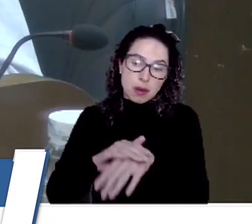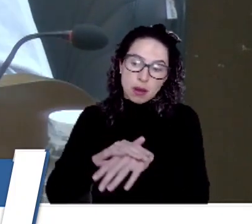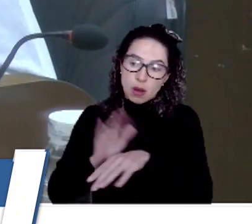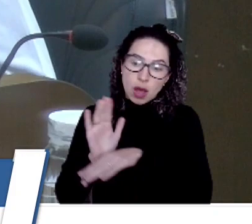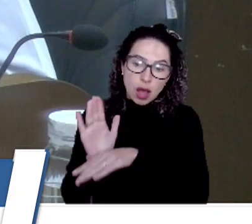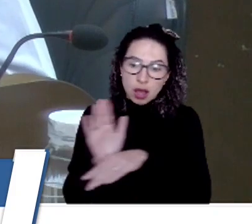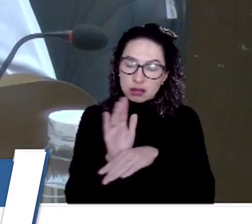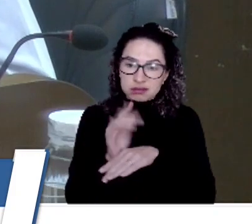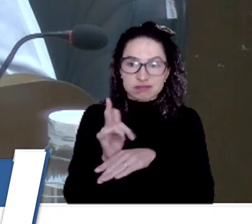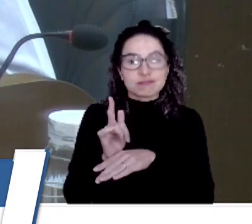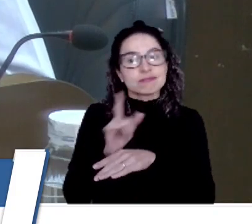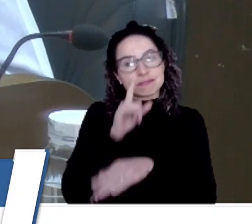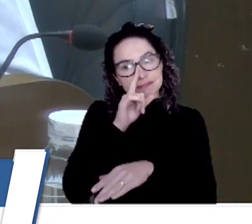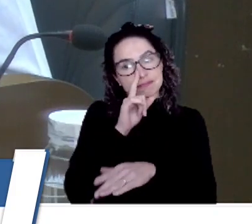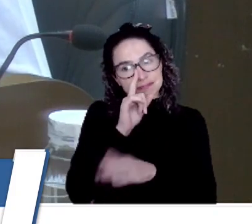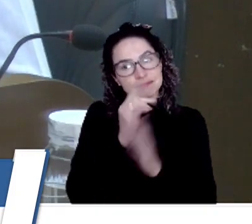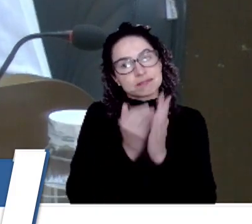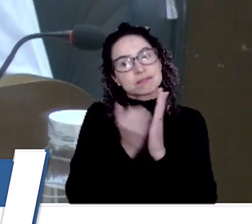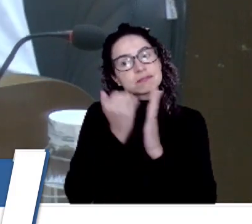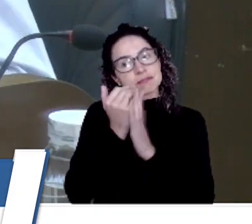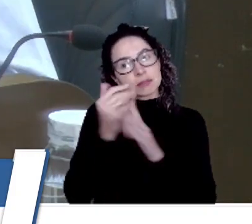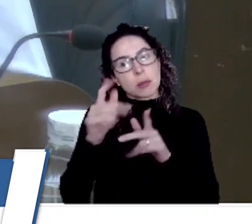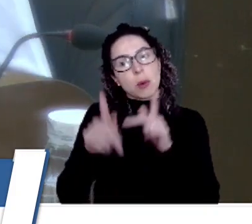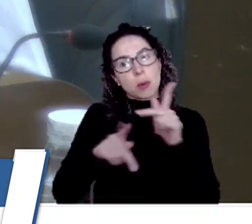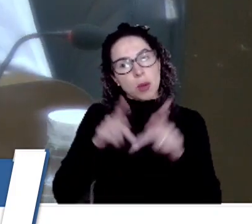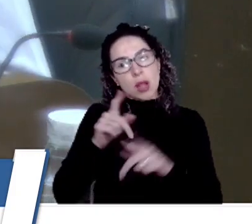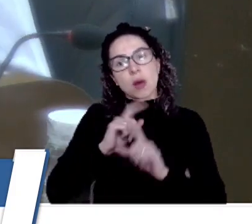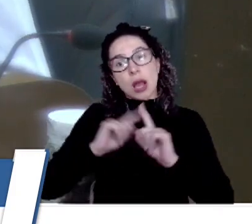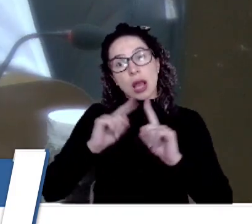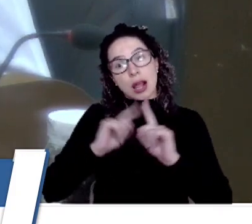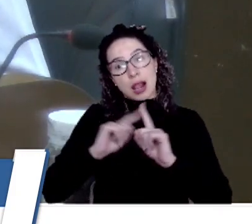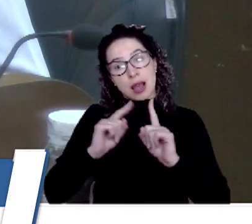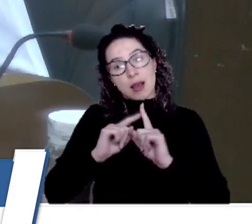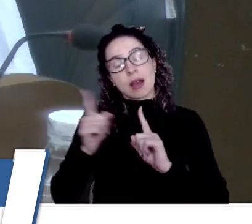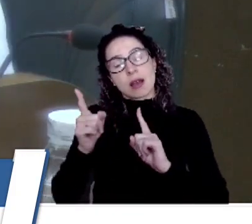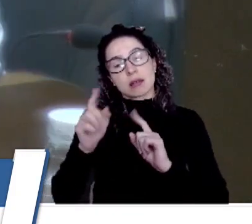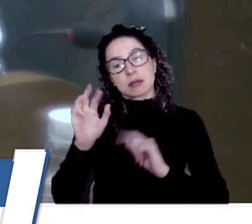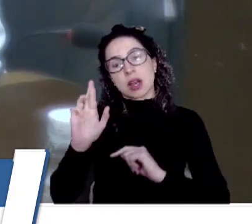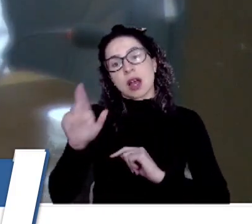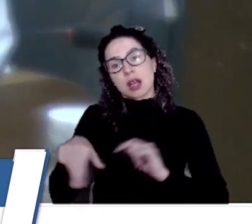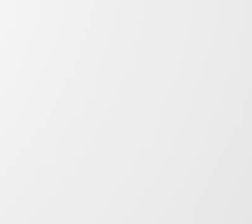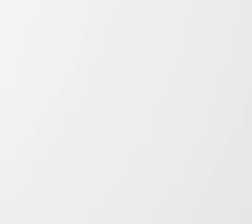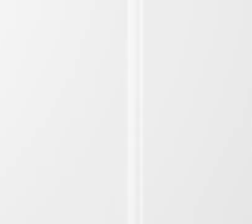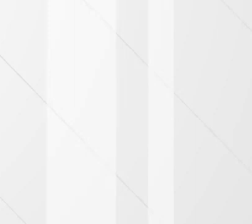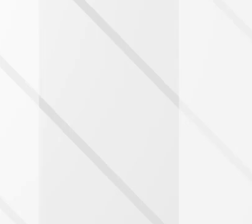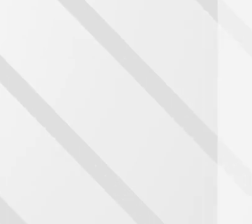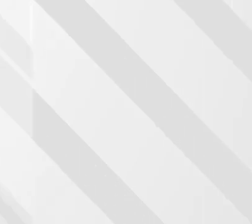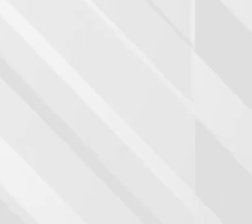dá margem para a população ficar reclamando, e nesse caso ela tem razão de ficar reclamando.